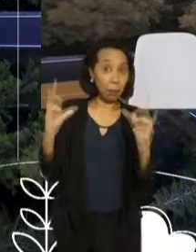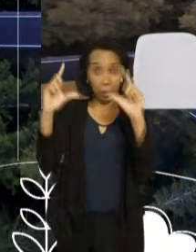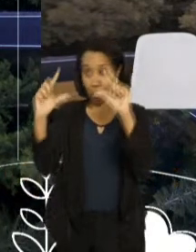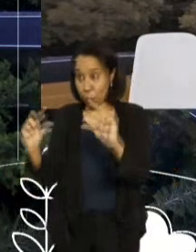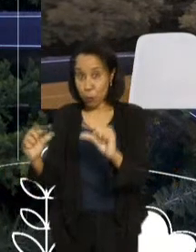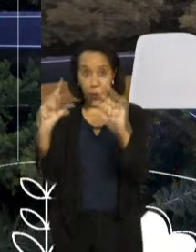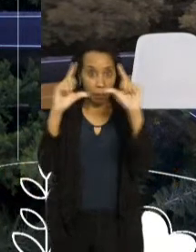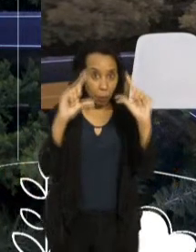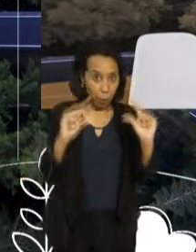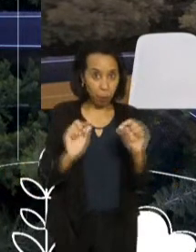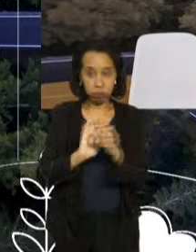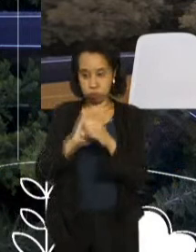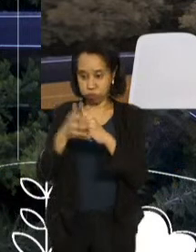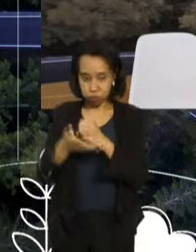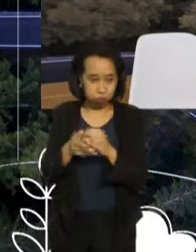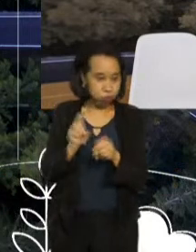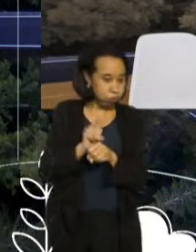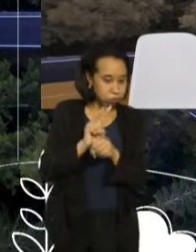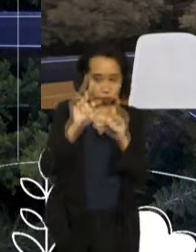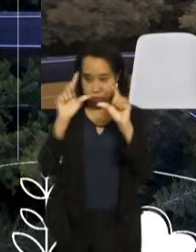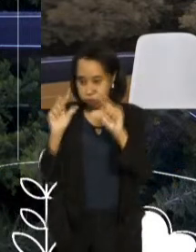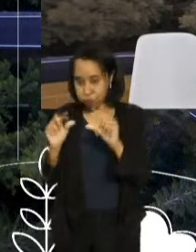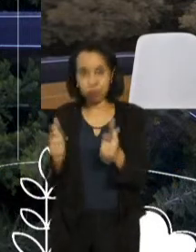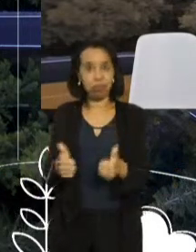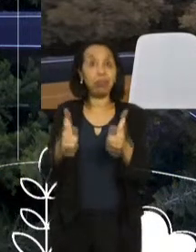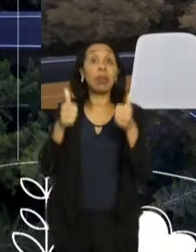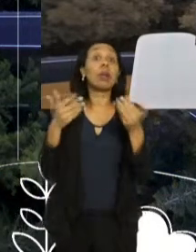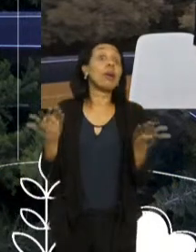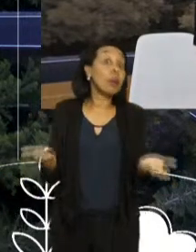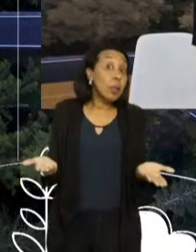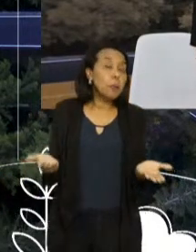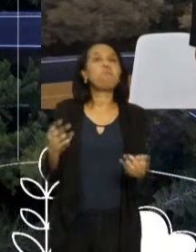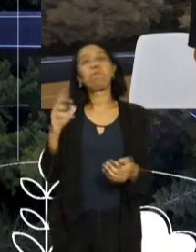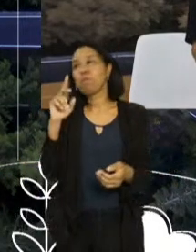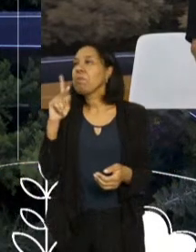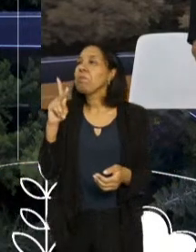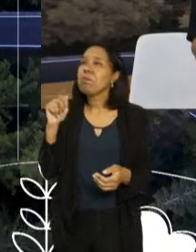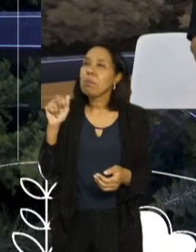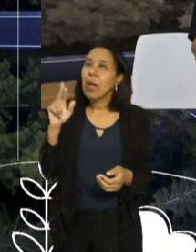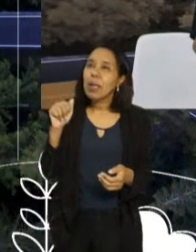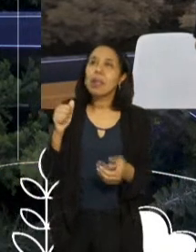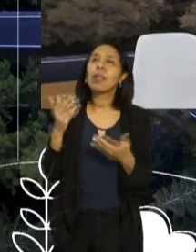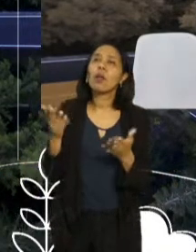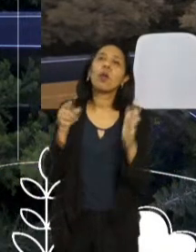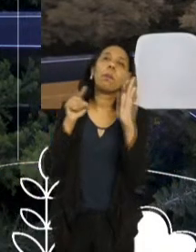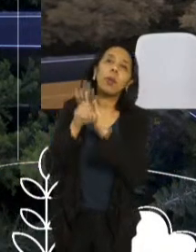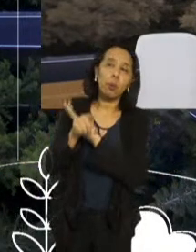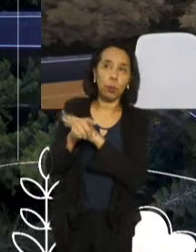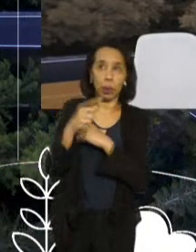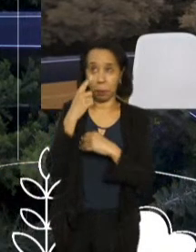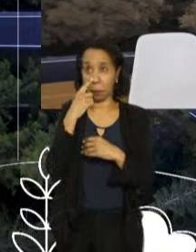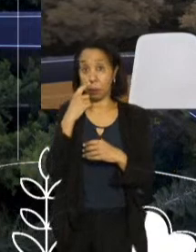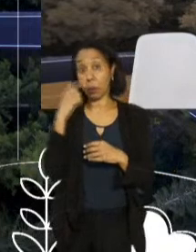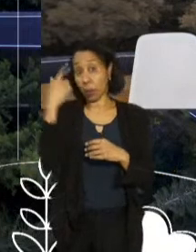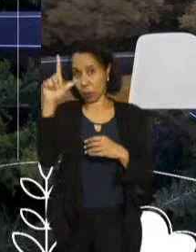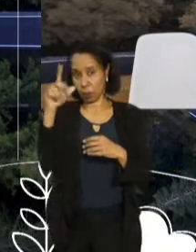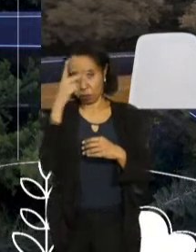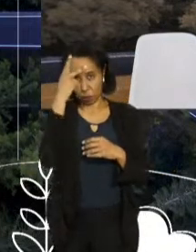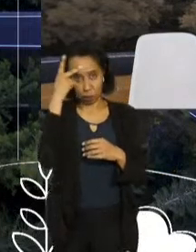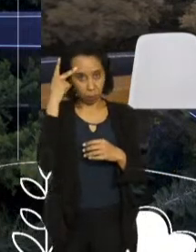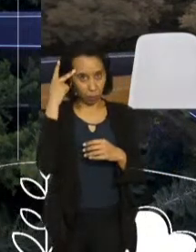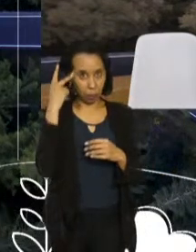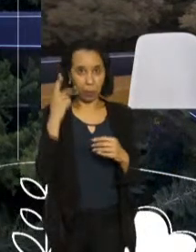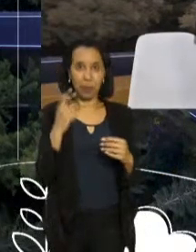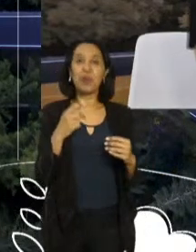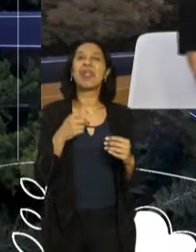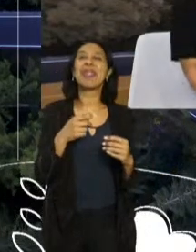uma diminuição dos impactos das mudanças climáticas? Doutora Patrícia, eu passo agora uma pergunta de um dos nossos